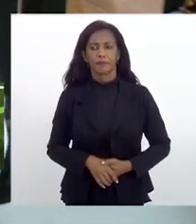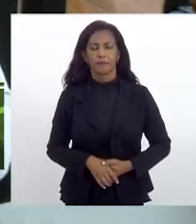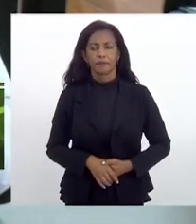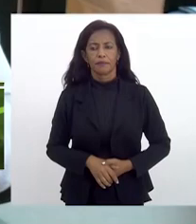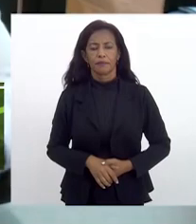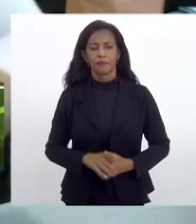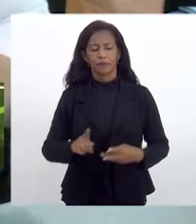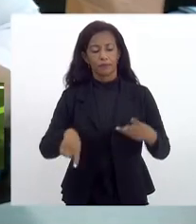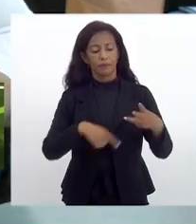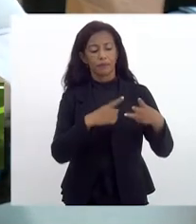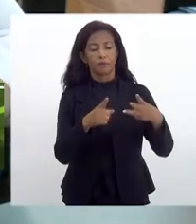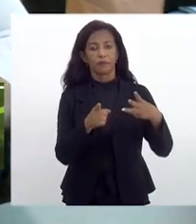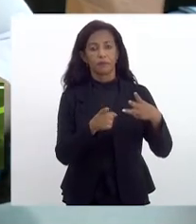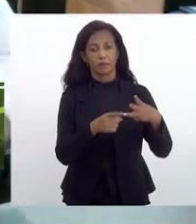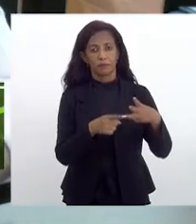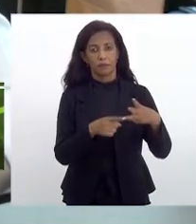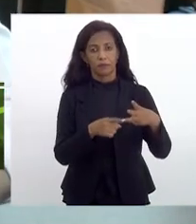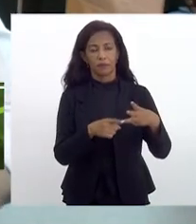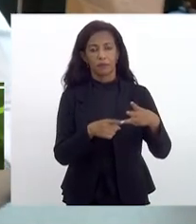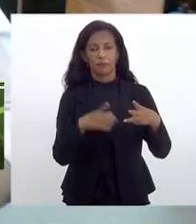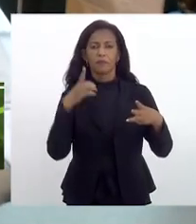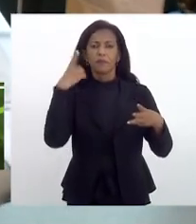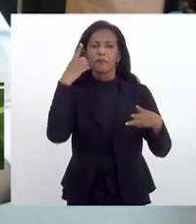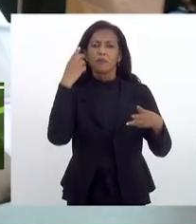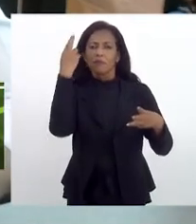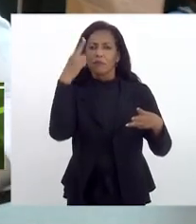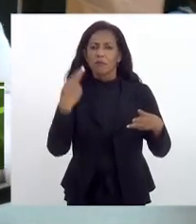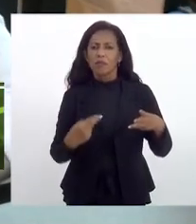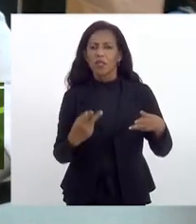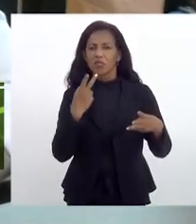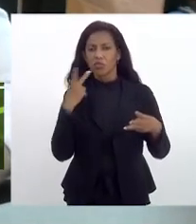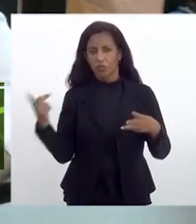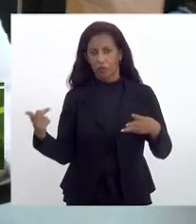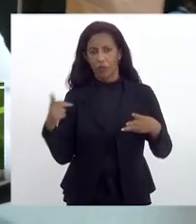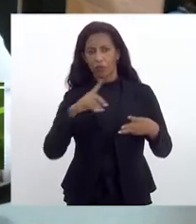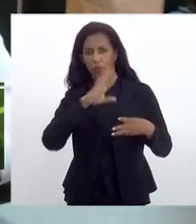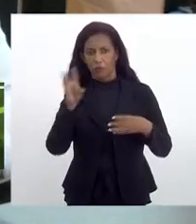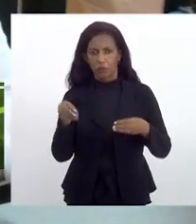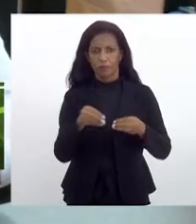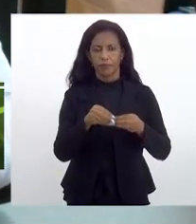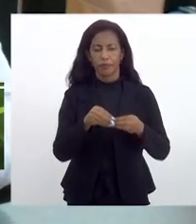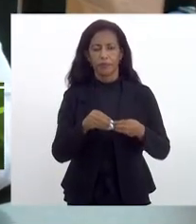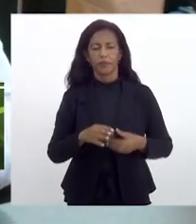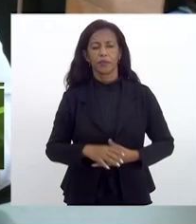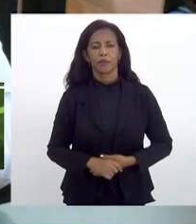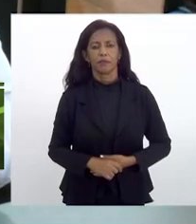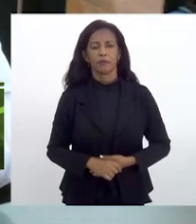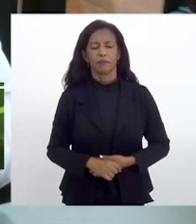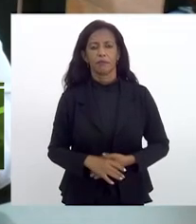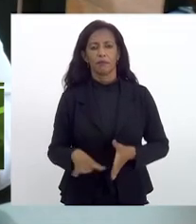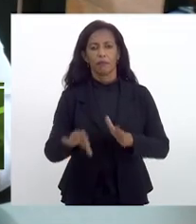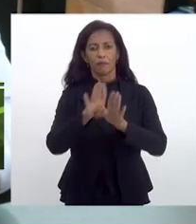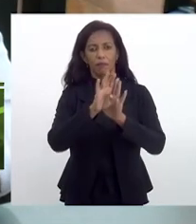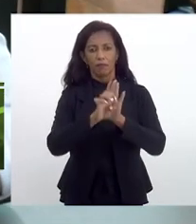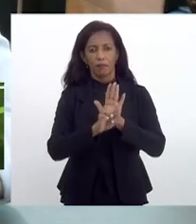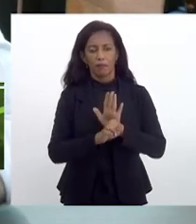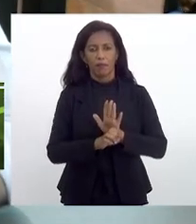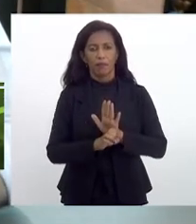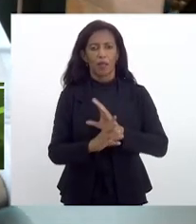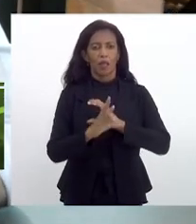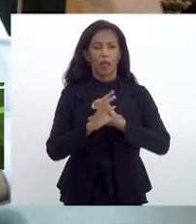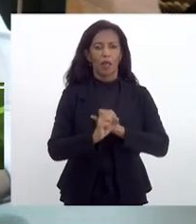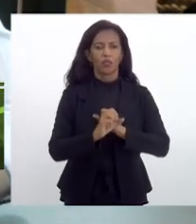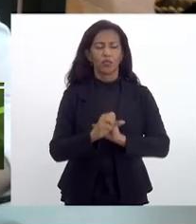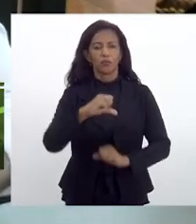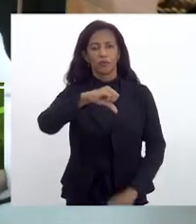E terceiro ponto, a deputada Renata Souza já tocou, e eu quero reiterar, é a emenda aditiva número 93,